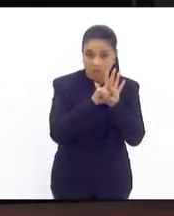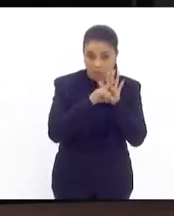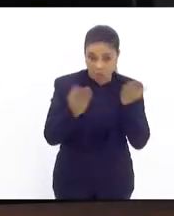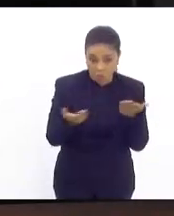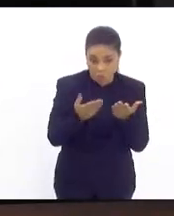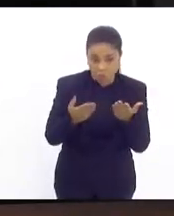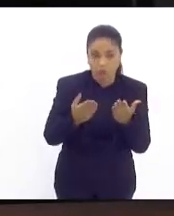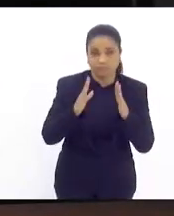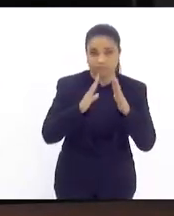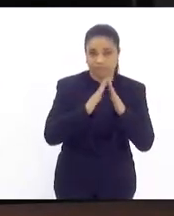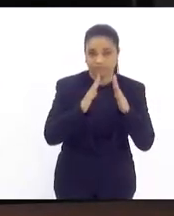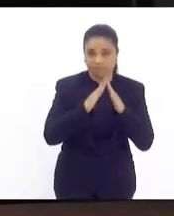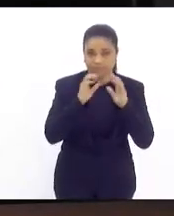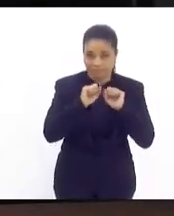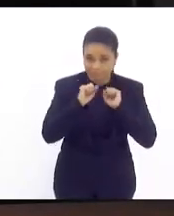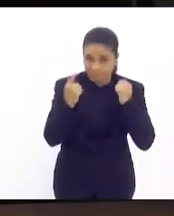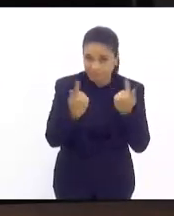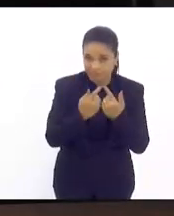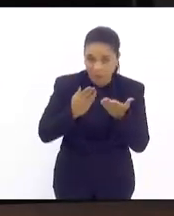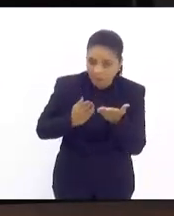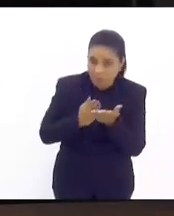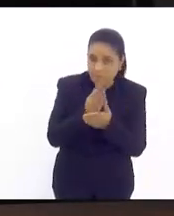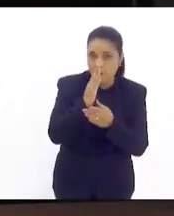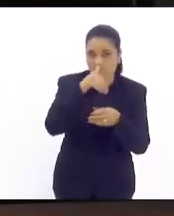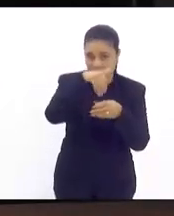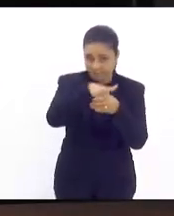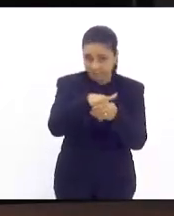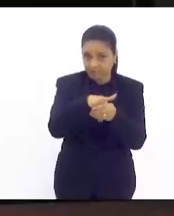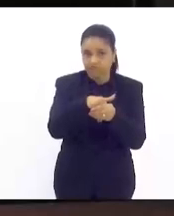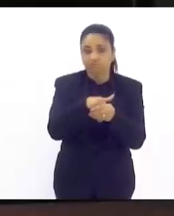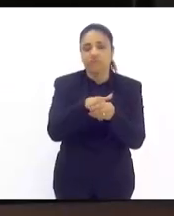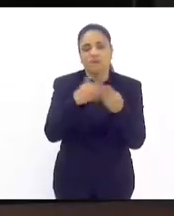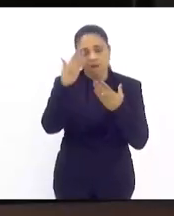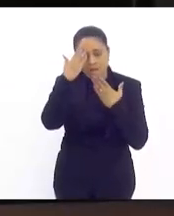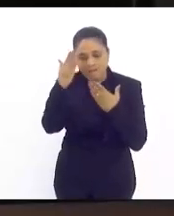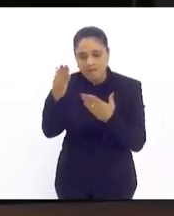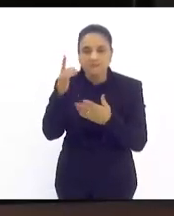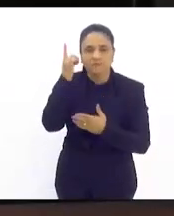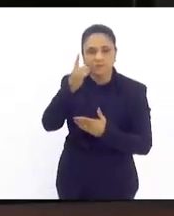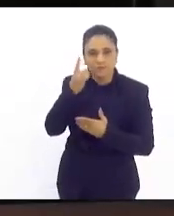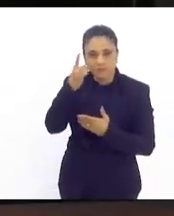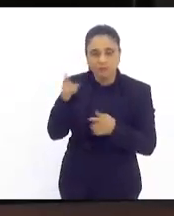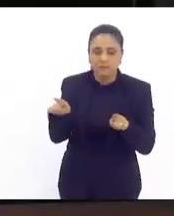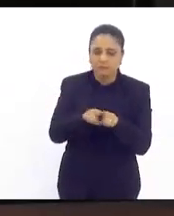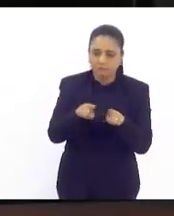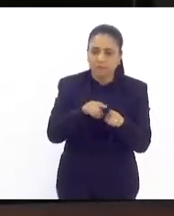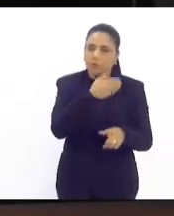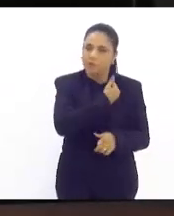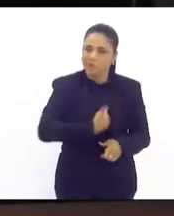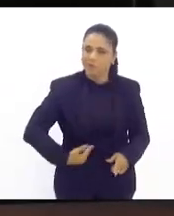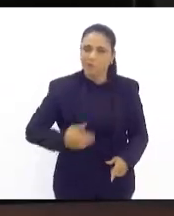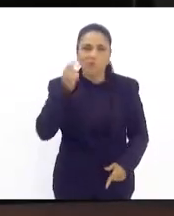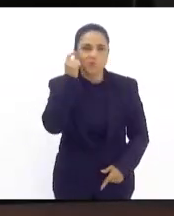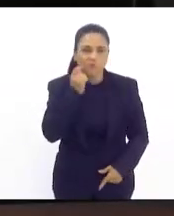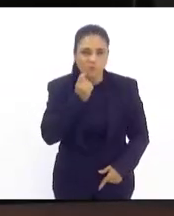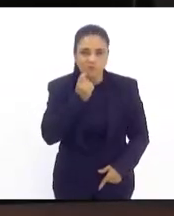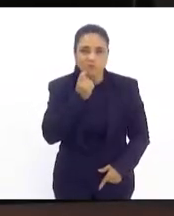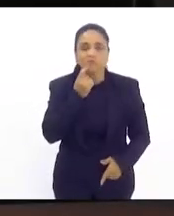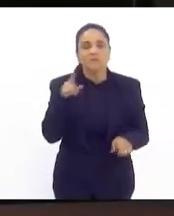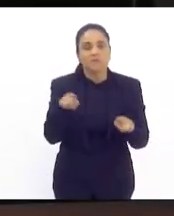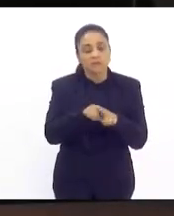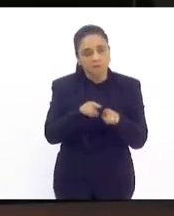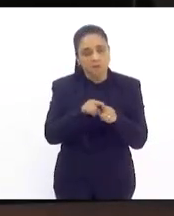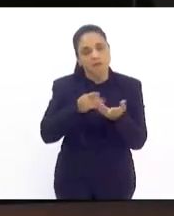casa a prova e agradecer aos meus pares por isso com certeza o nosso Governador Cláudio Castro é irá